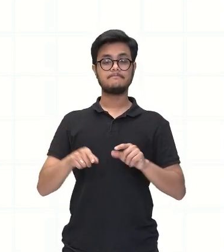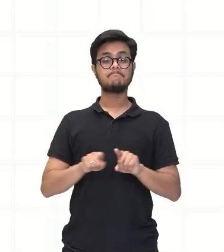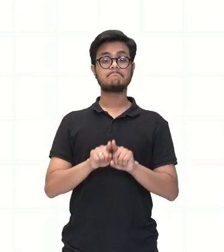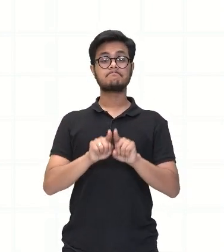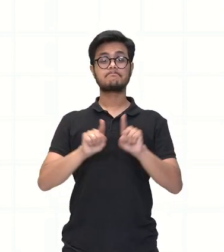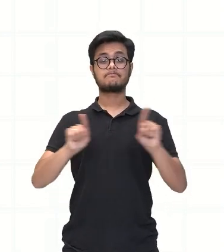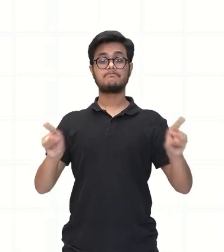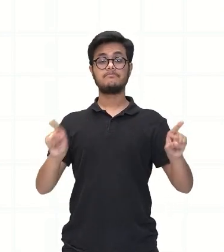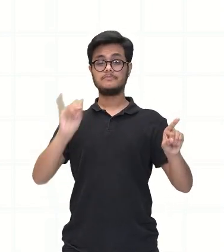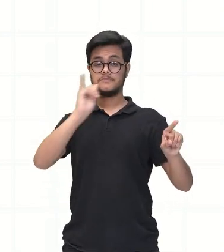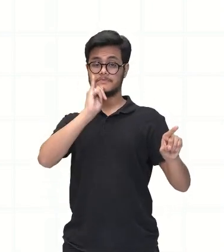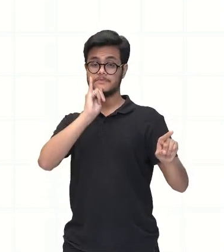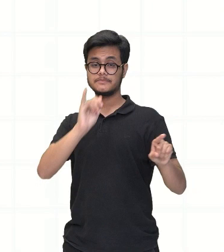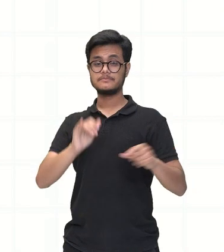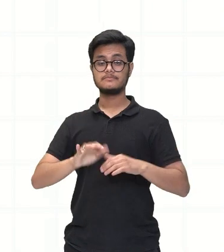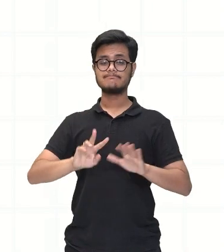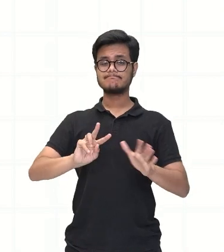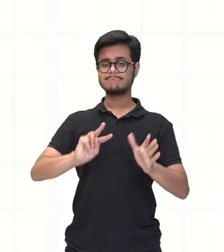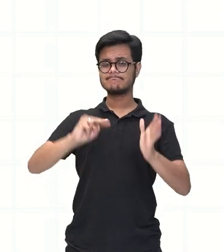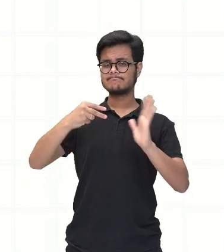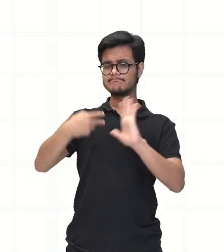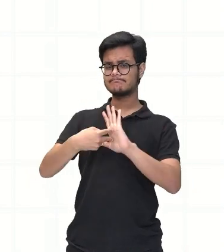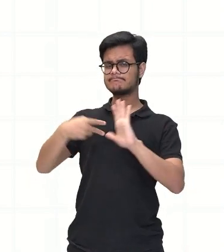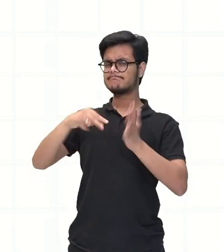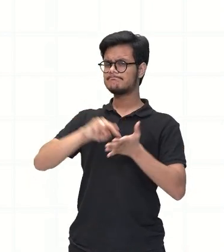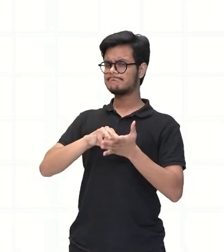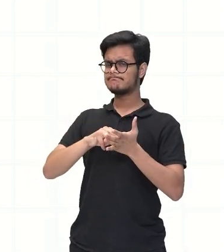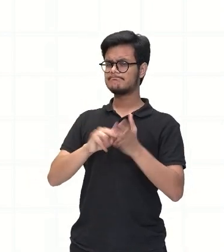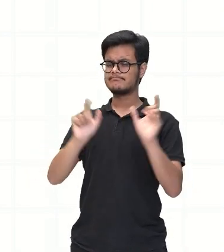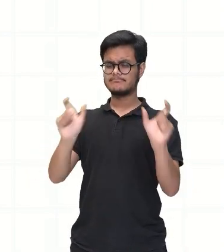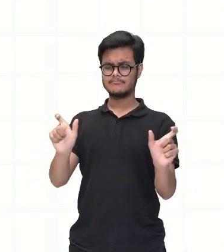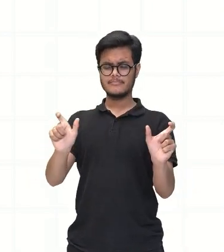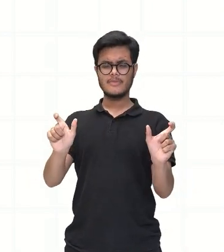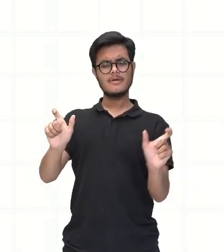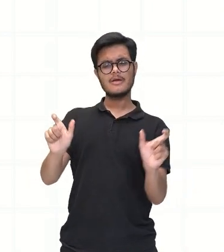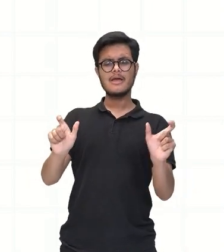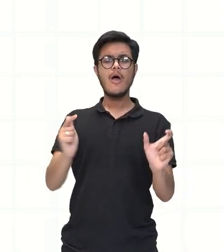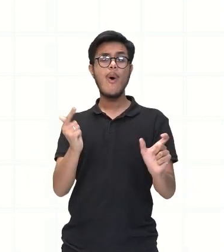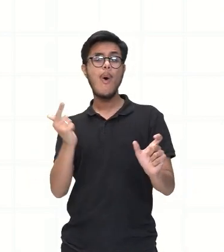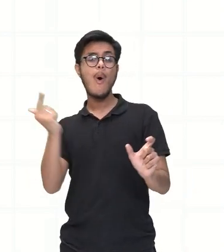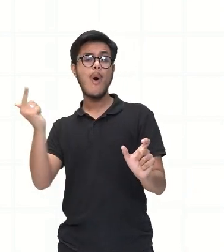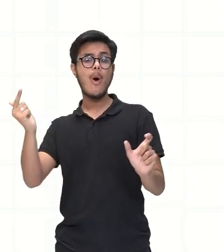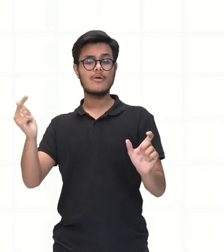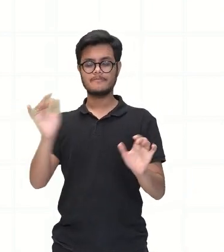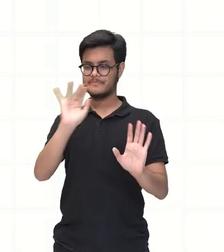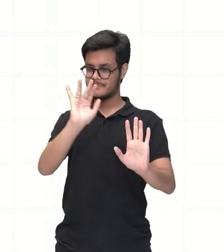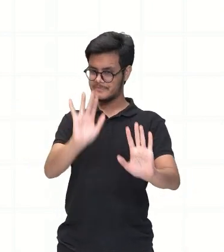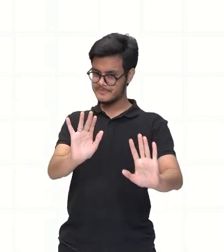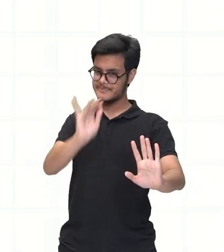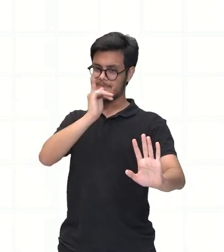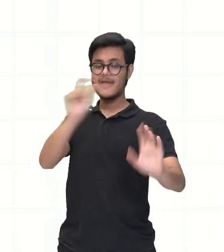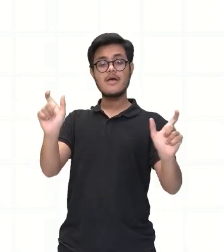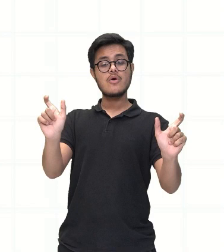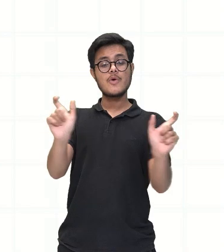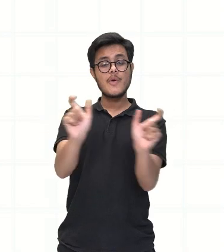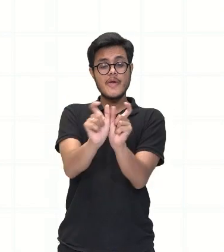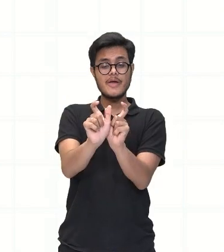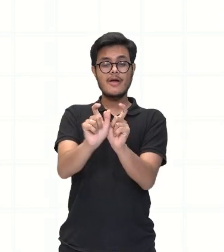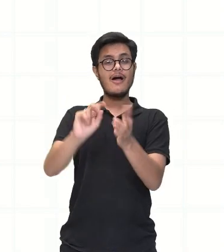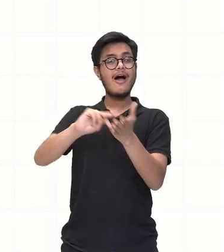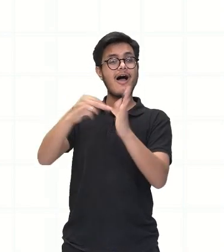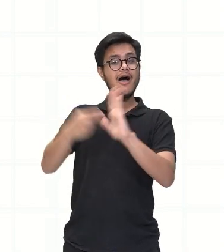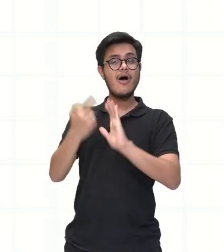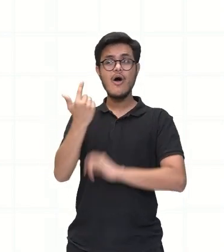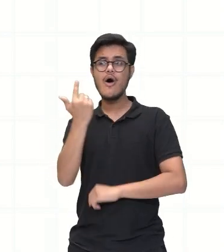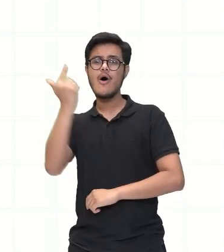vão perder a significação individual. Já explico para você. Unindo-se para construir